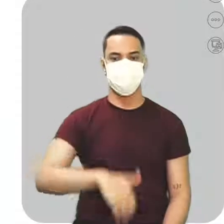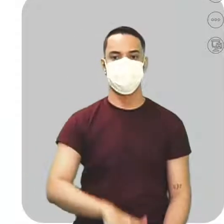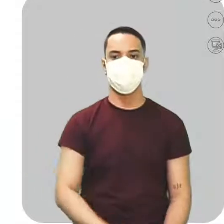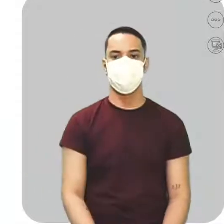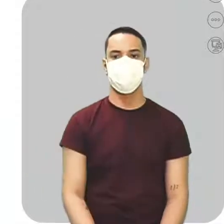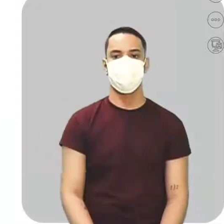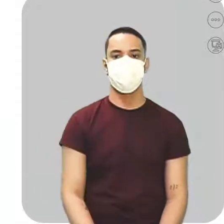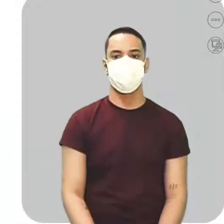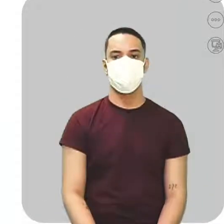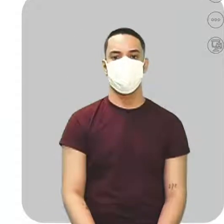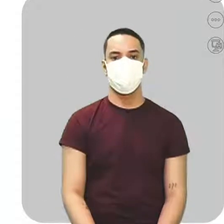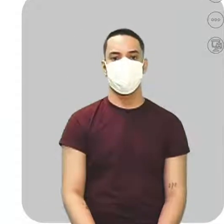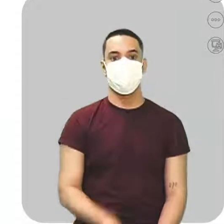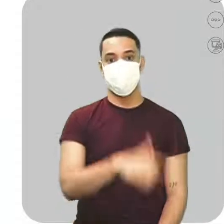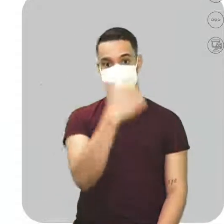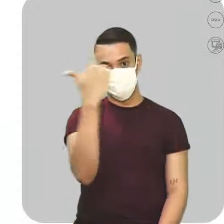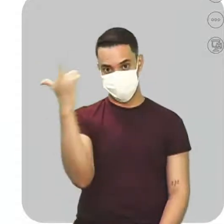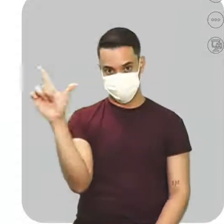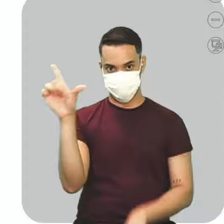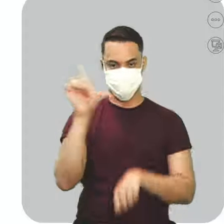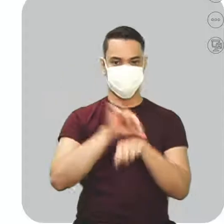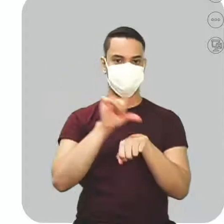ver o próximo argumento.